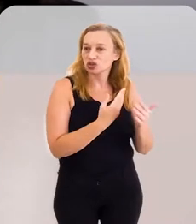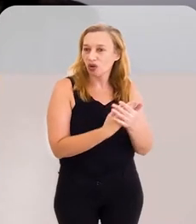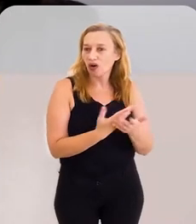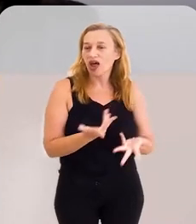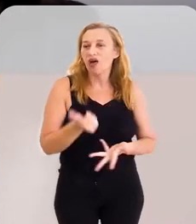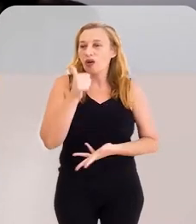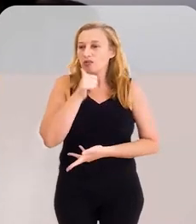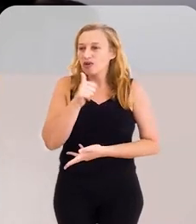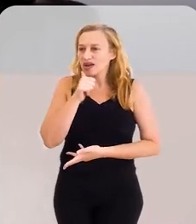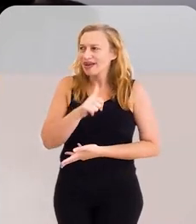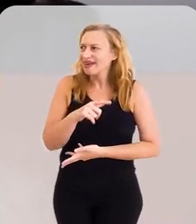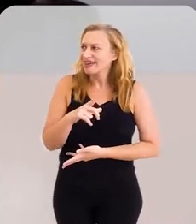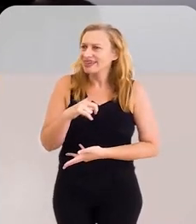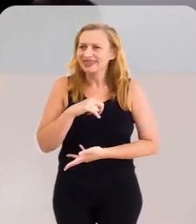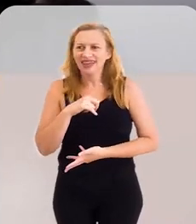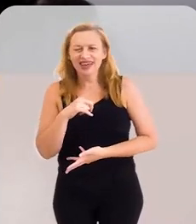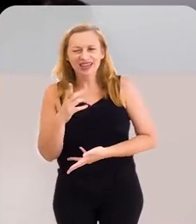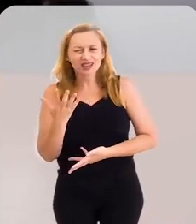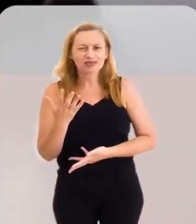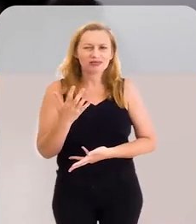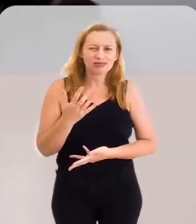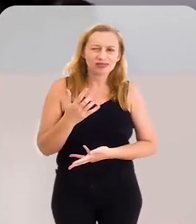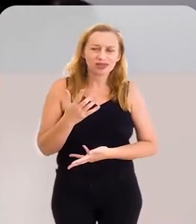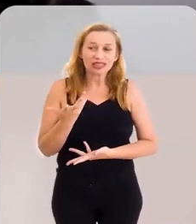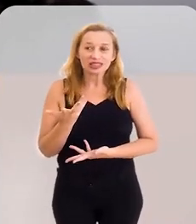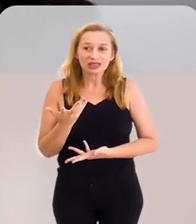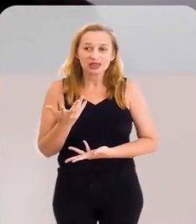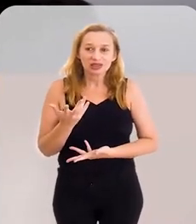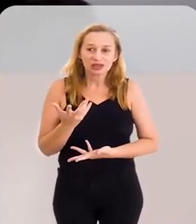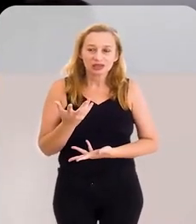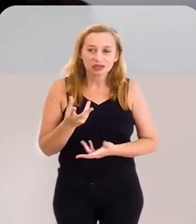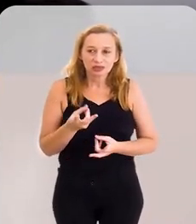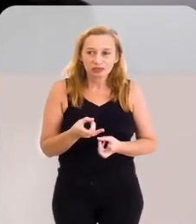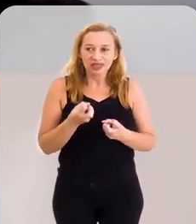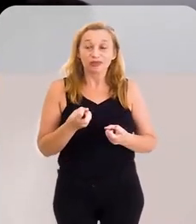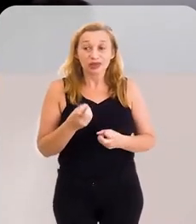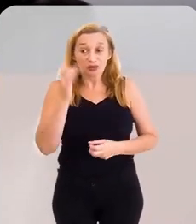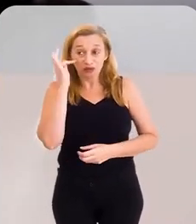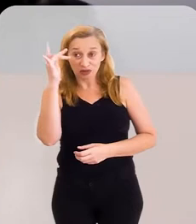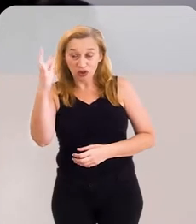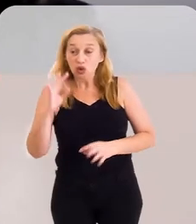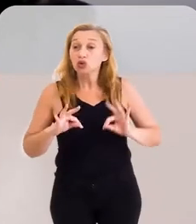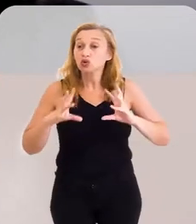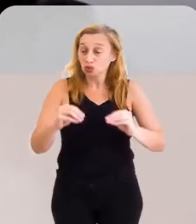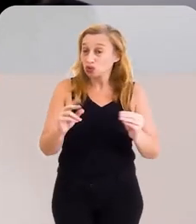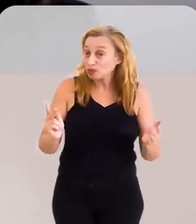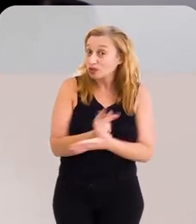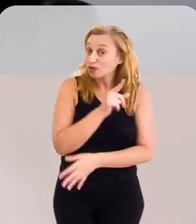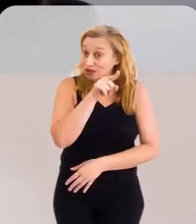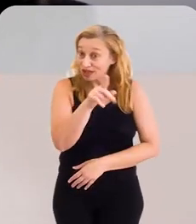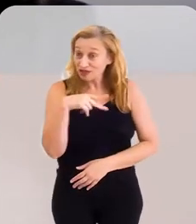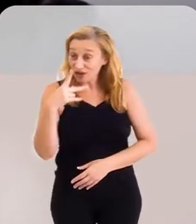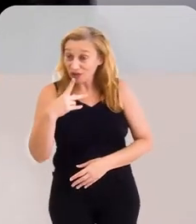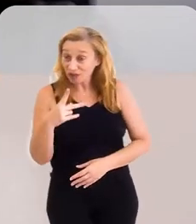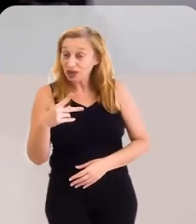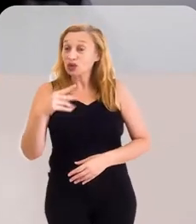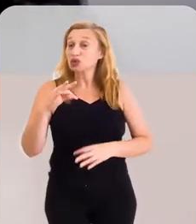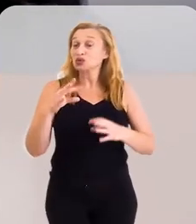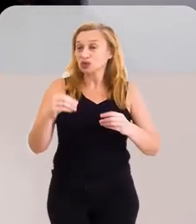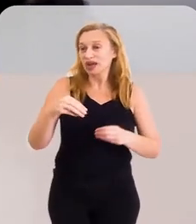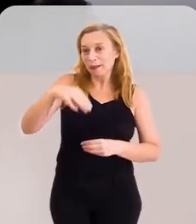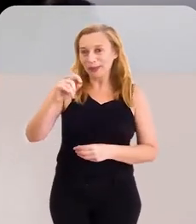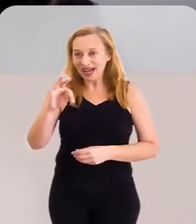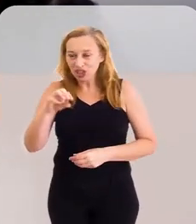é uma senhora que tem uma certa habilidade para filmagem, nem tanto. Quando tudo começou, quando você falou, quando tudo